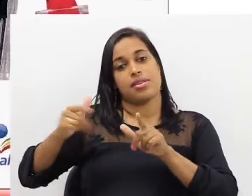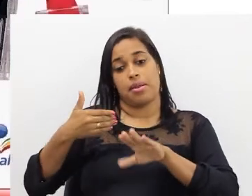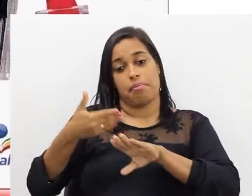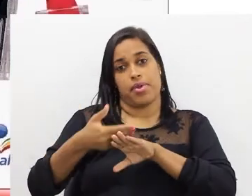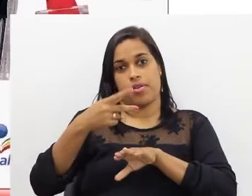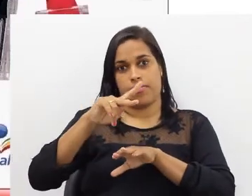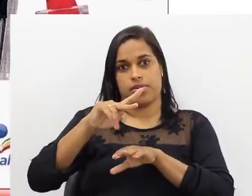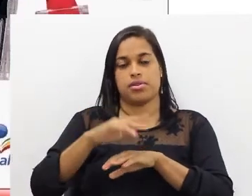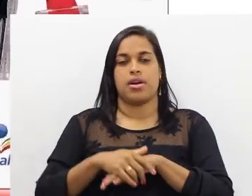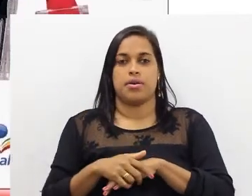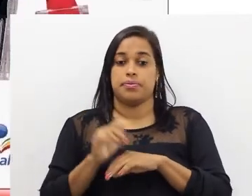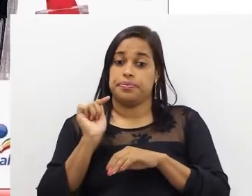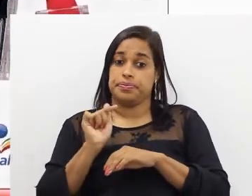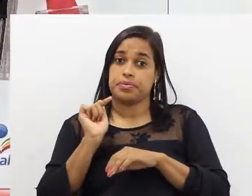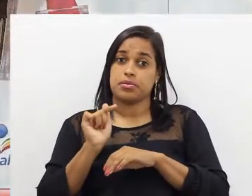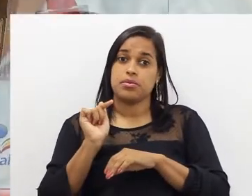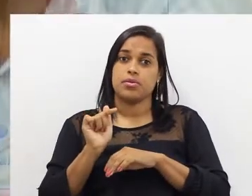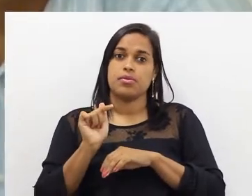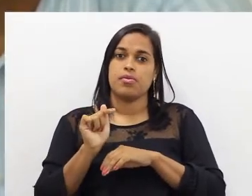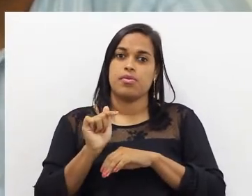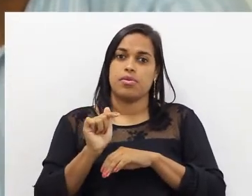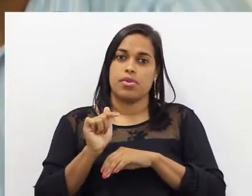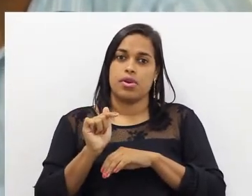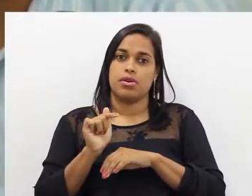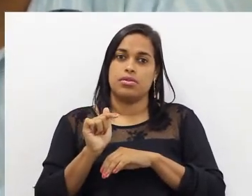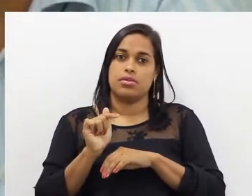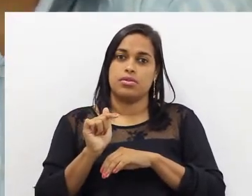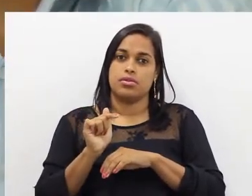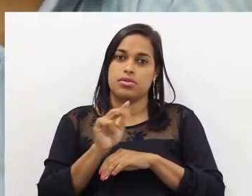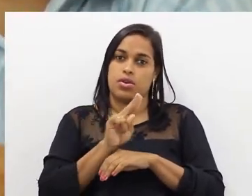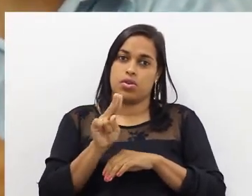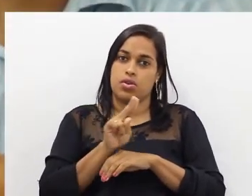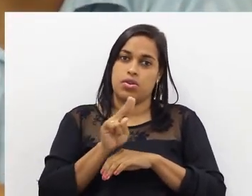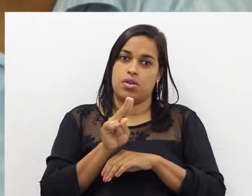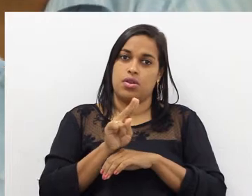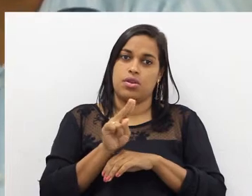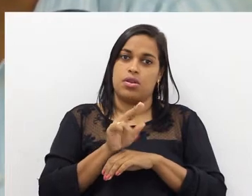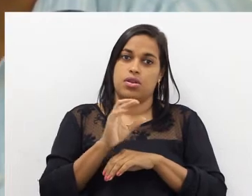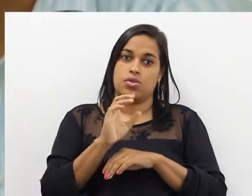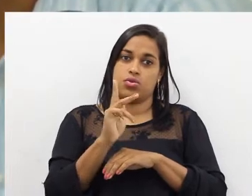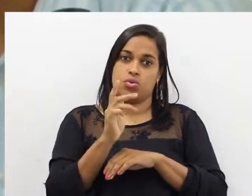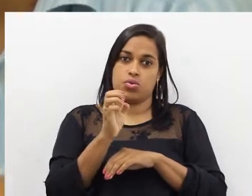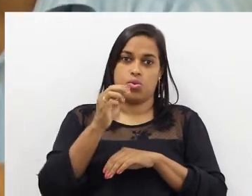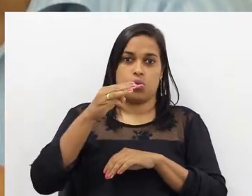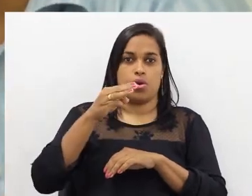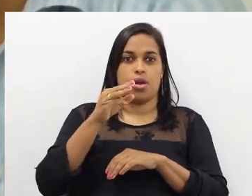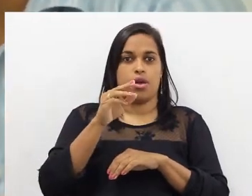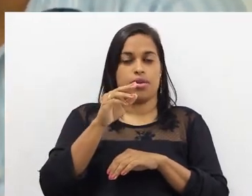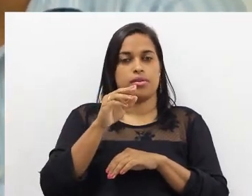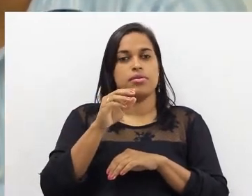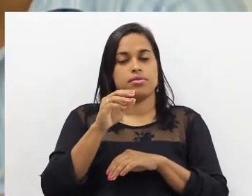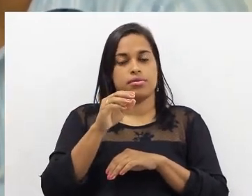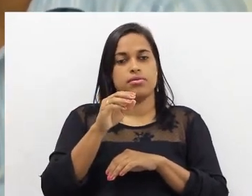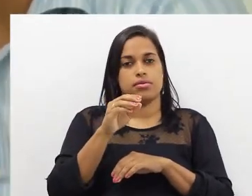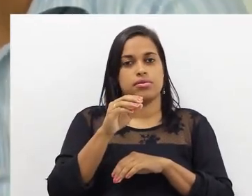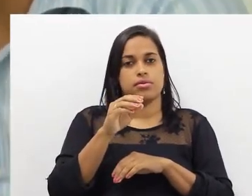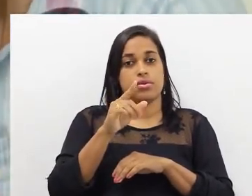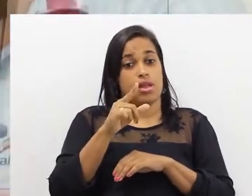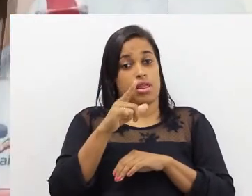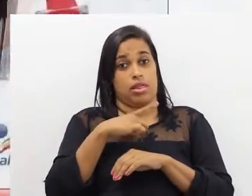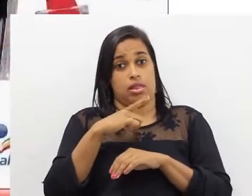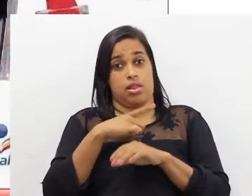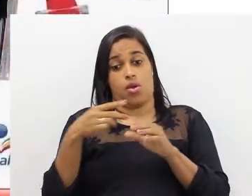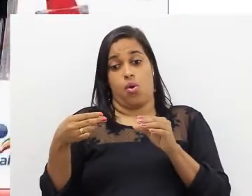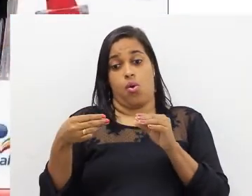aí. Esse cabo é o cabo chamado UTP. A gente vai estudar ele melhor na terceira semana. Na extremidade dele tem um